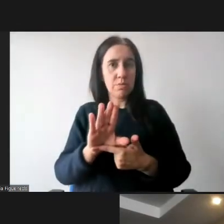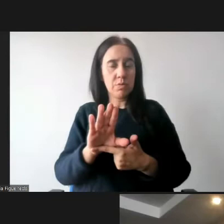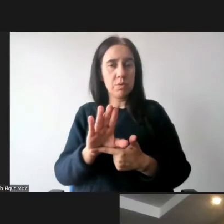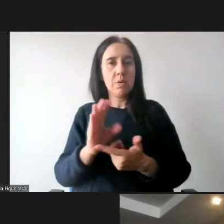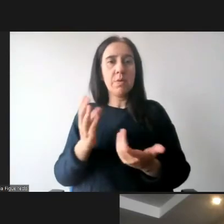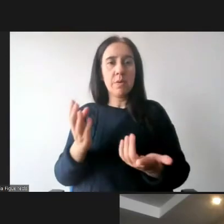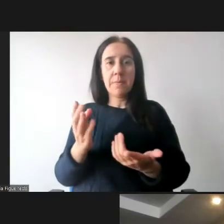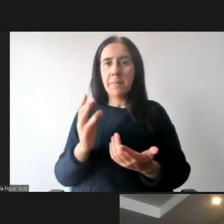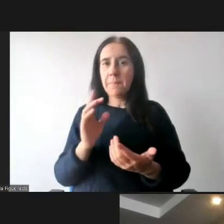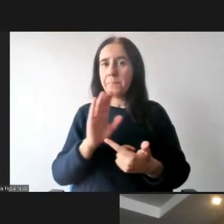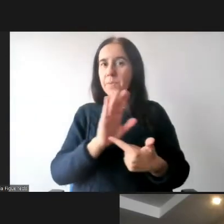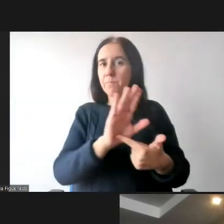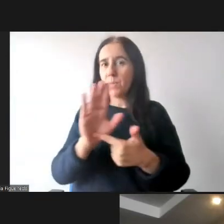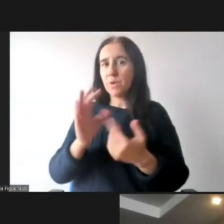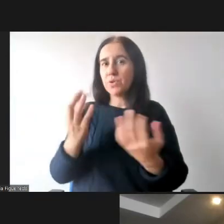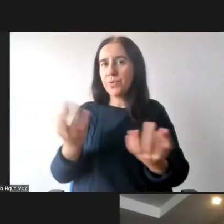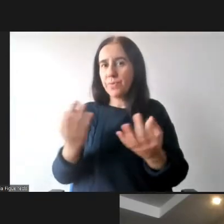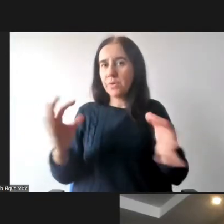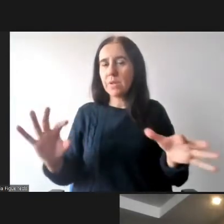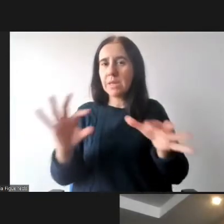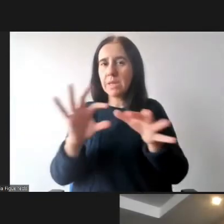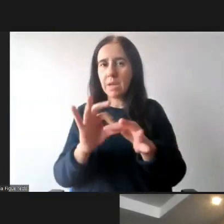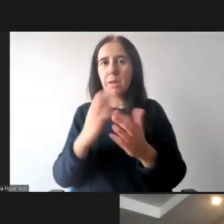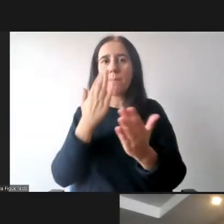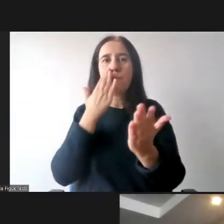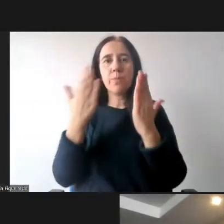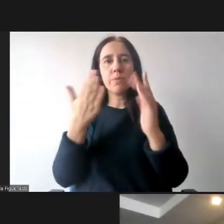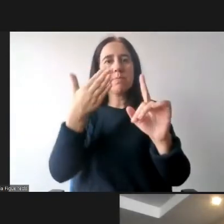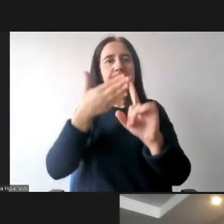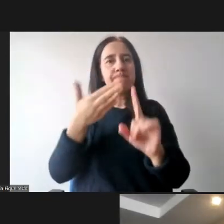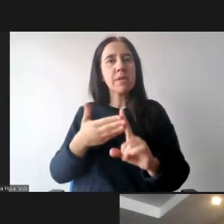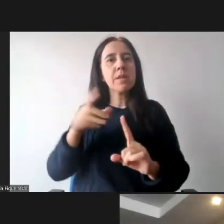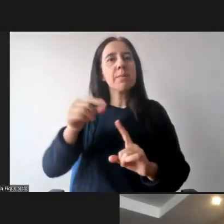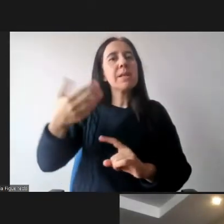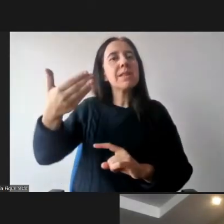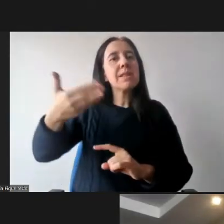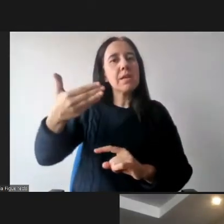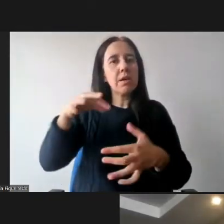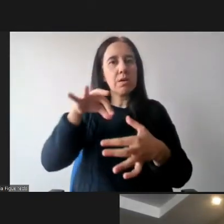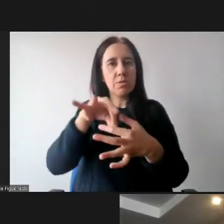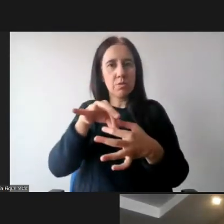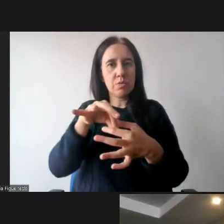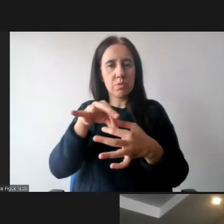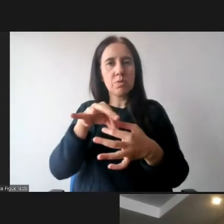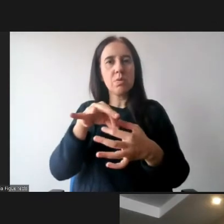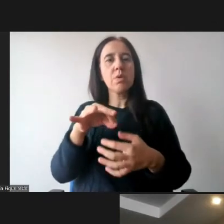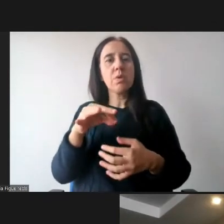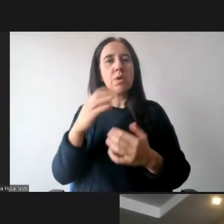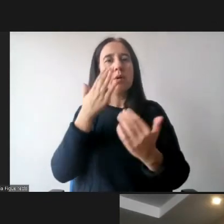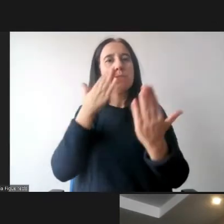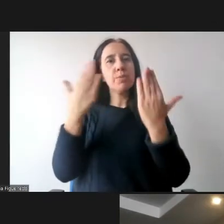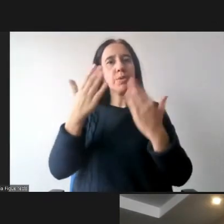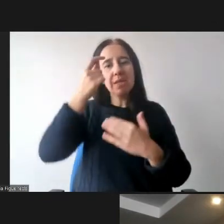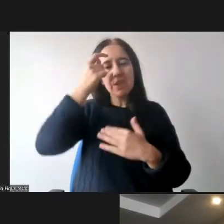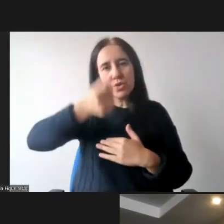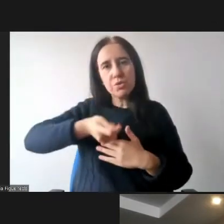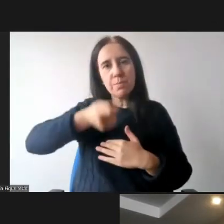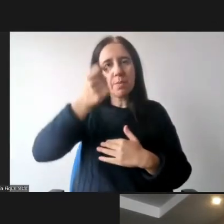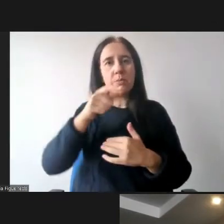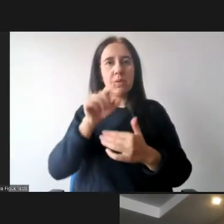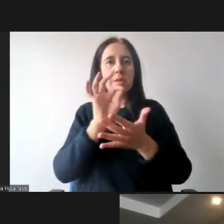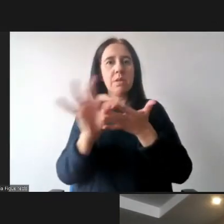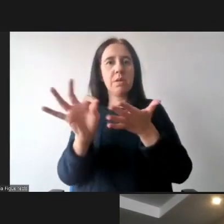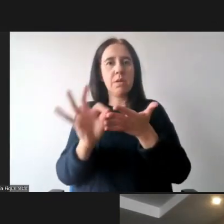mostra precisamente a ligação do controle da proporcionalidade aos direitos. O respeito pelo princípio da proporcionalidade é um critério